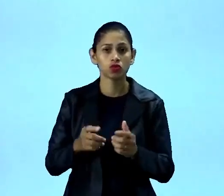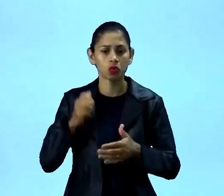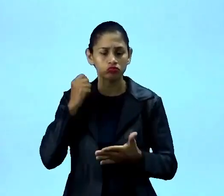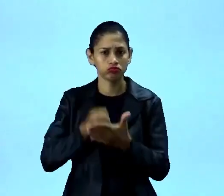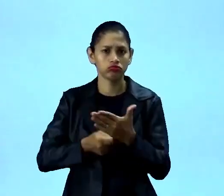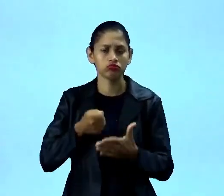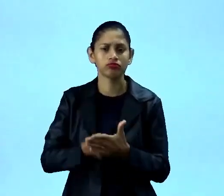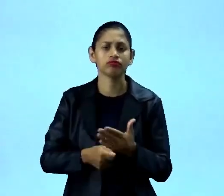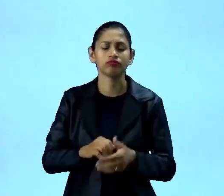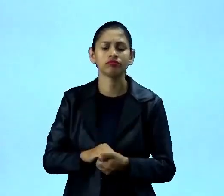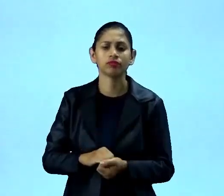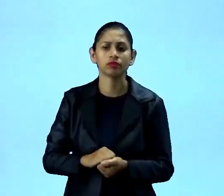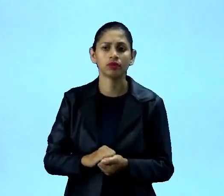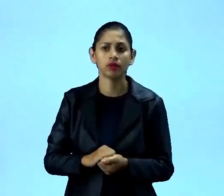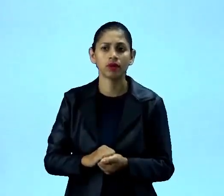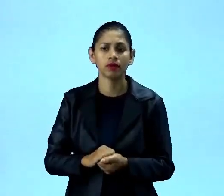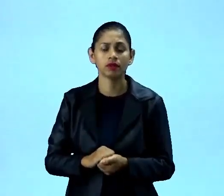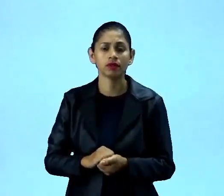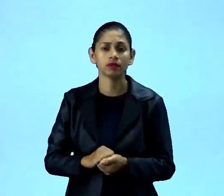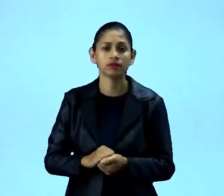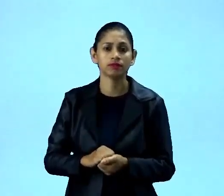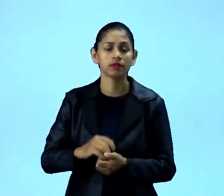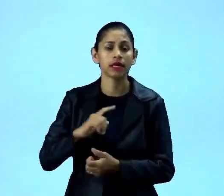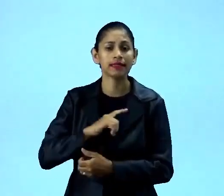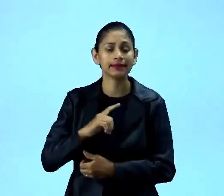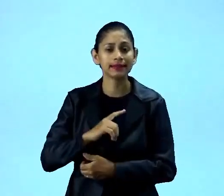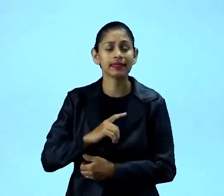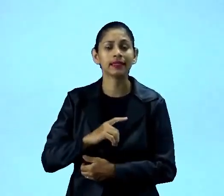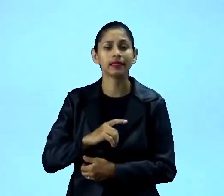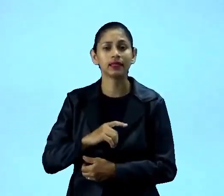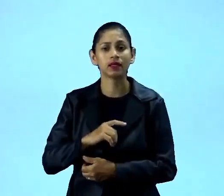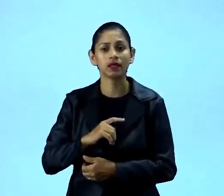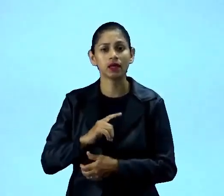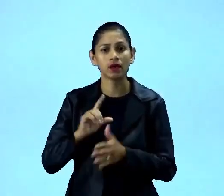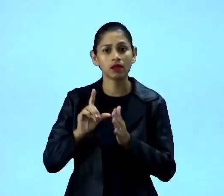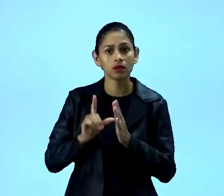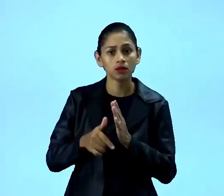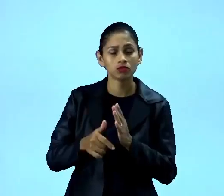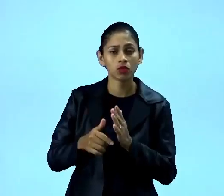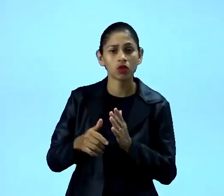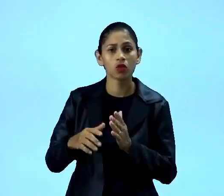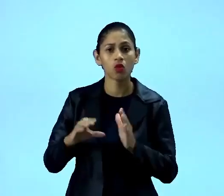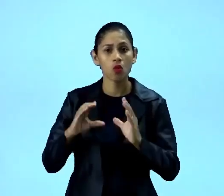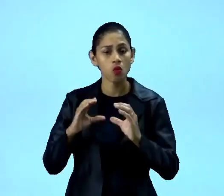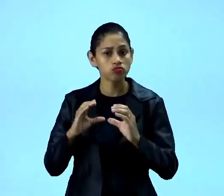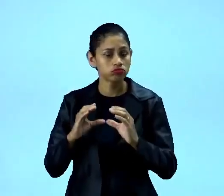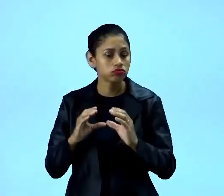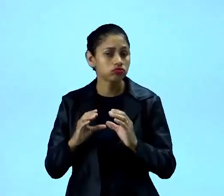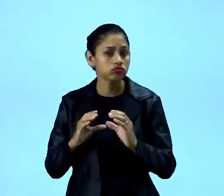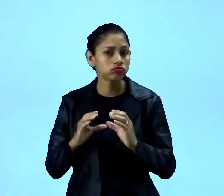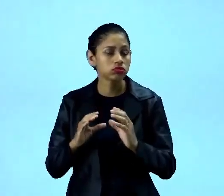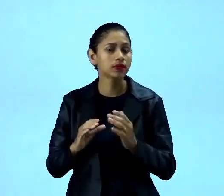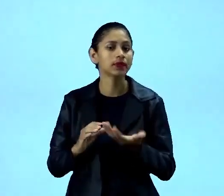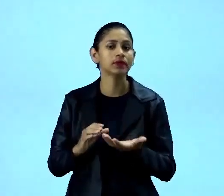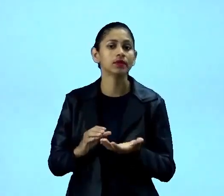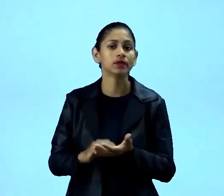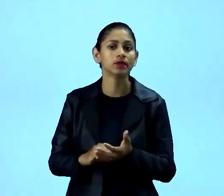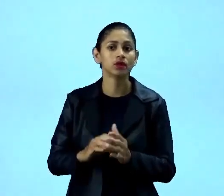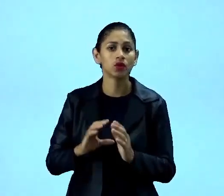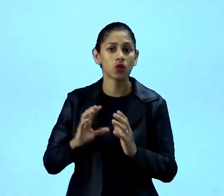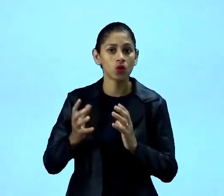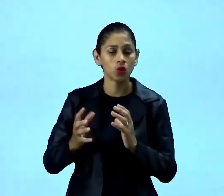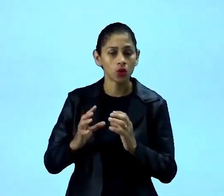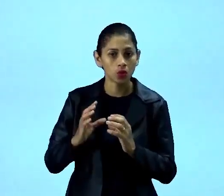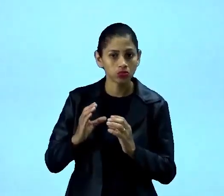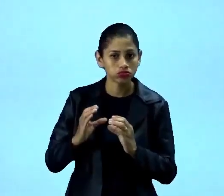do fascismo, a gente ainda tem o comunismo na face do stalinismo, como um regime totalitário, né? Que é mais